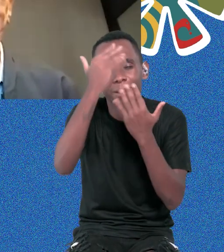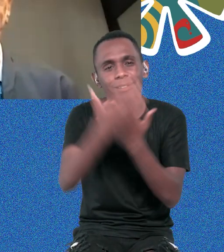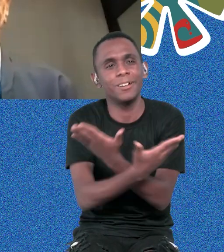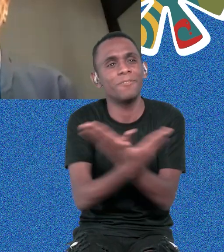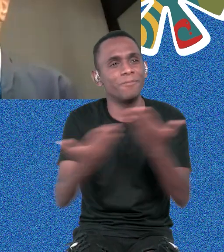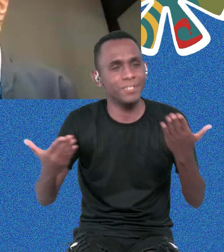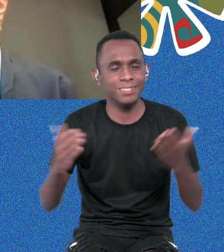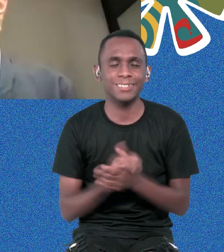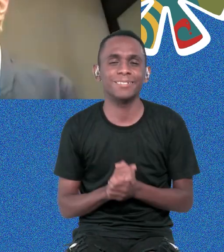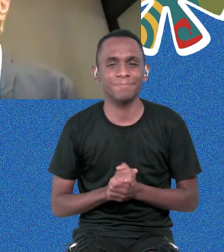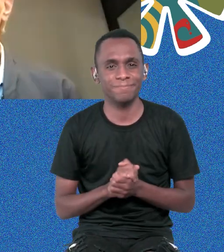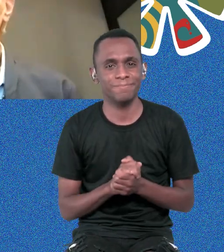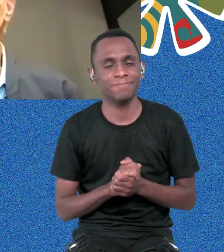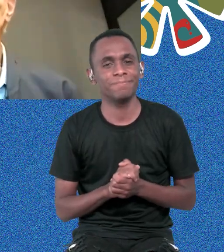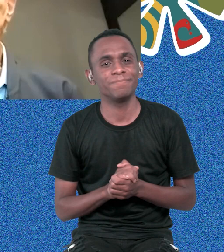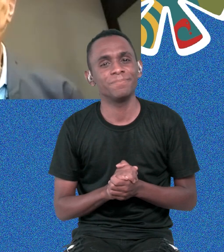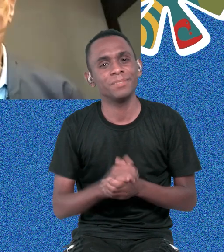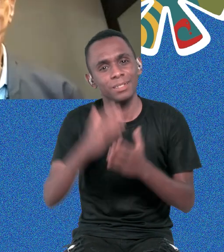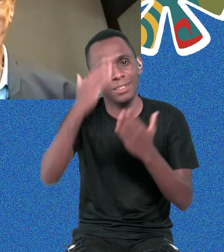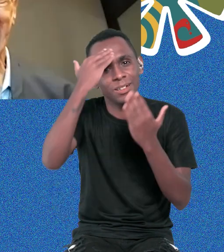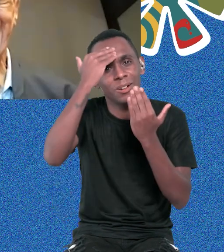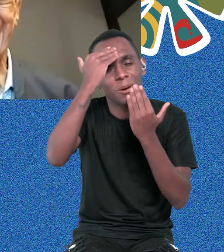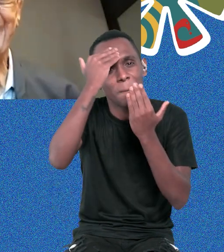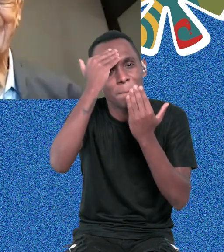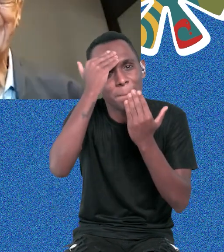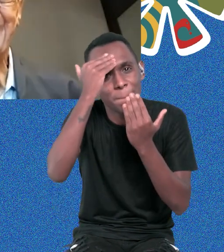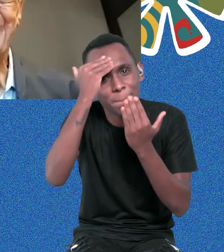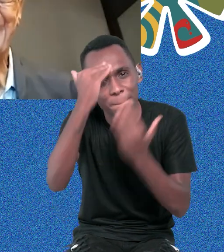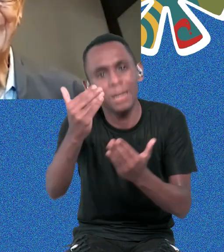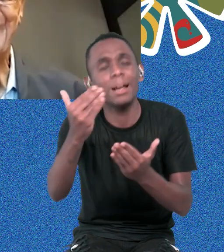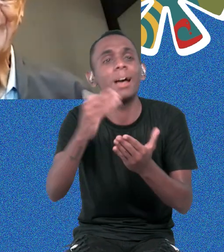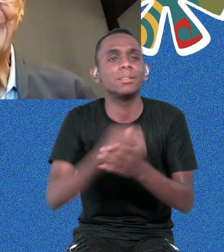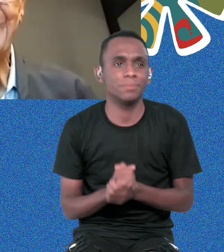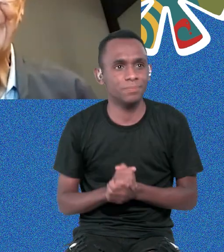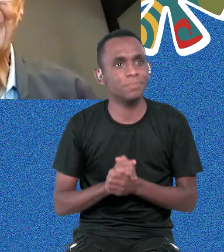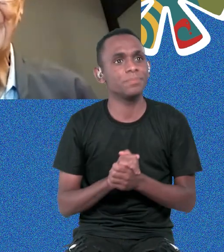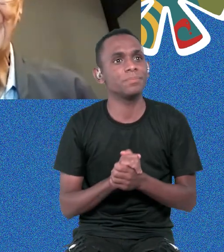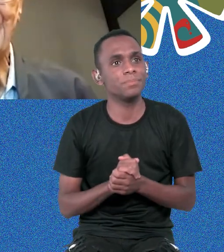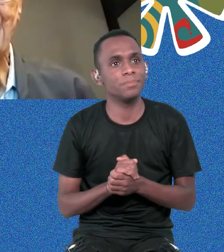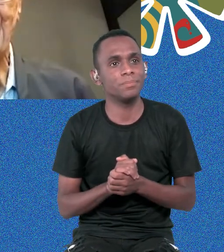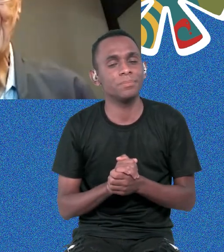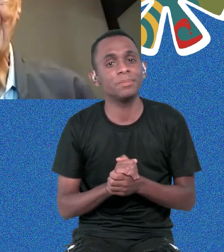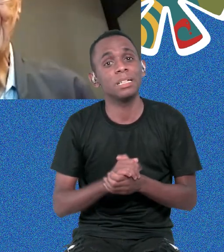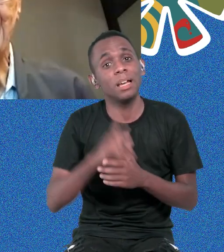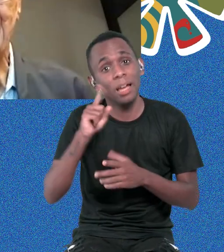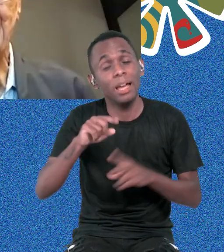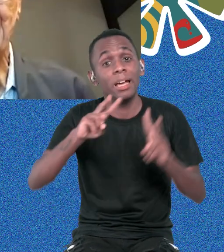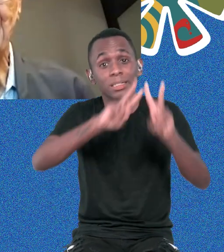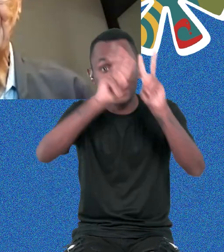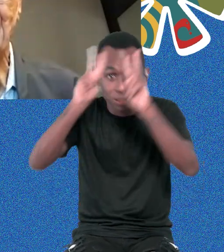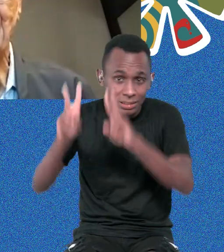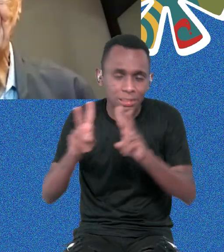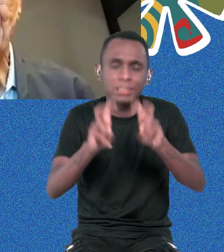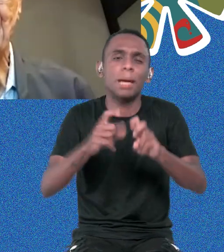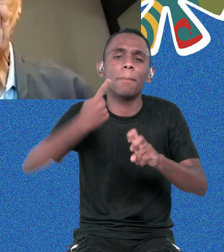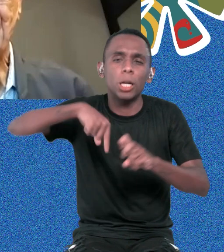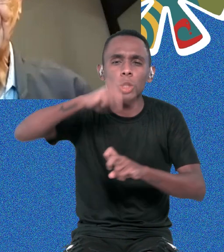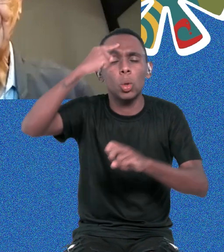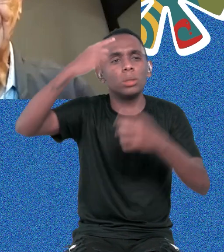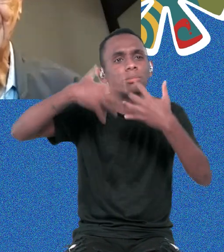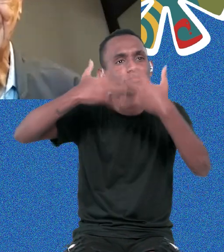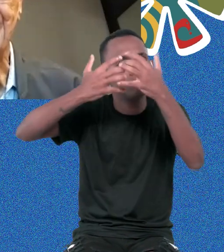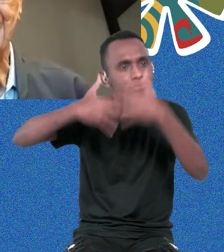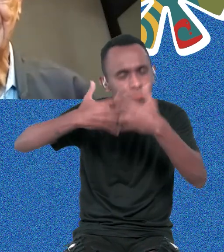Muito obrigado a você. Muito bem, muito obrigada. Eu acho que são questões que nos instigam